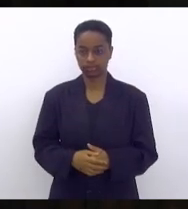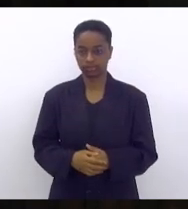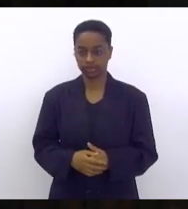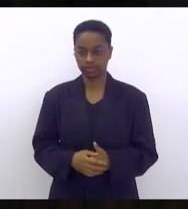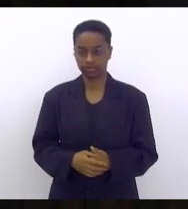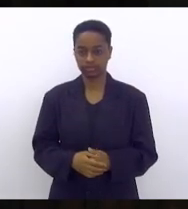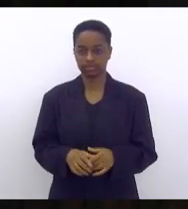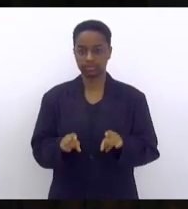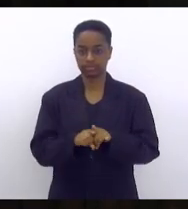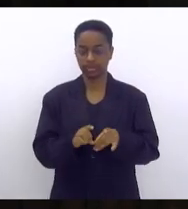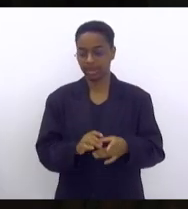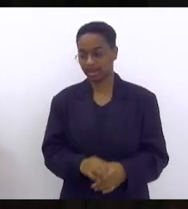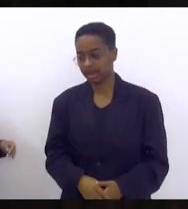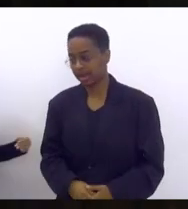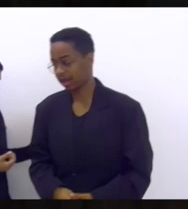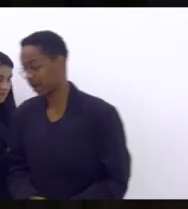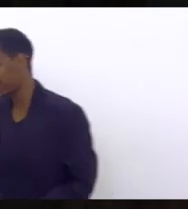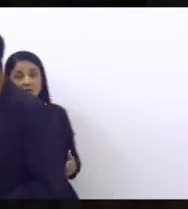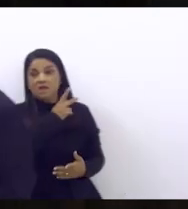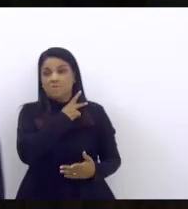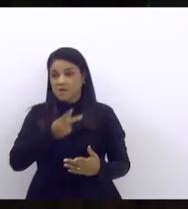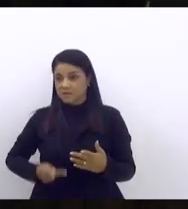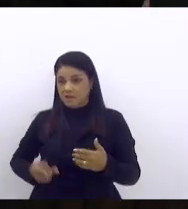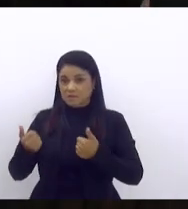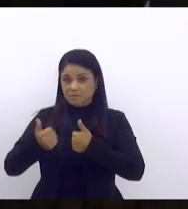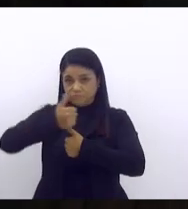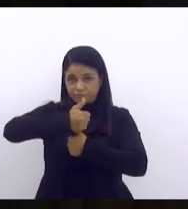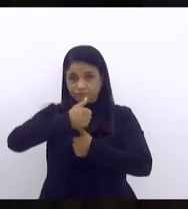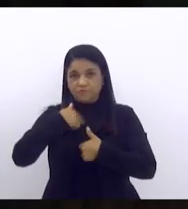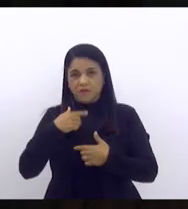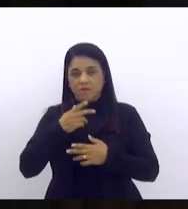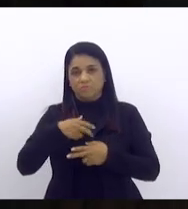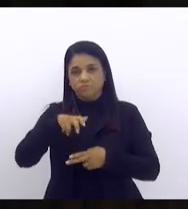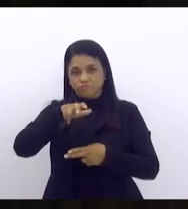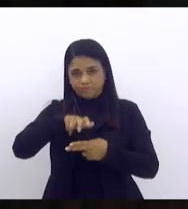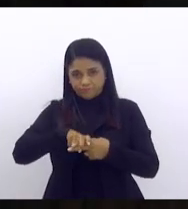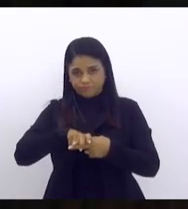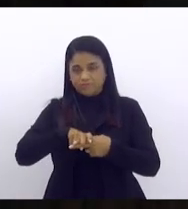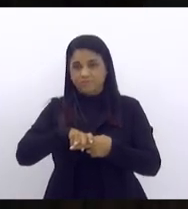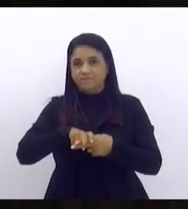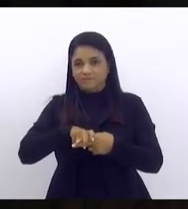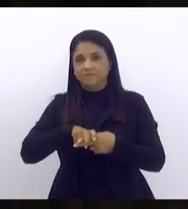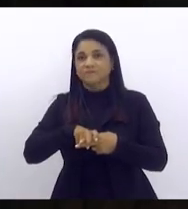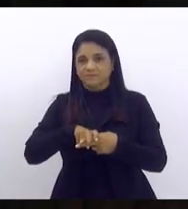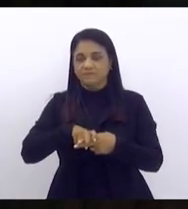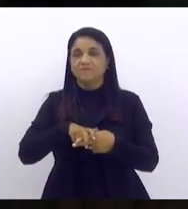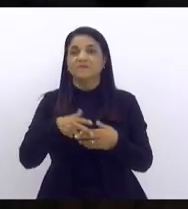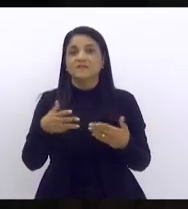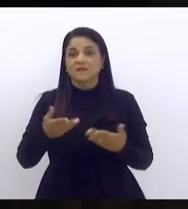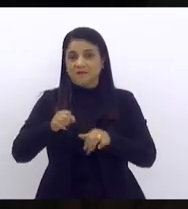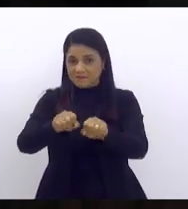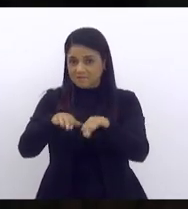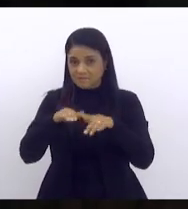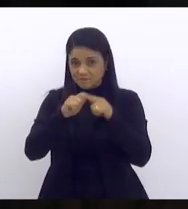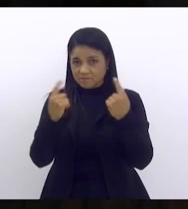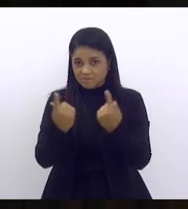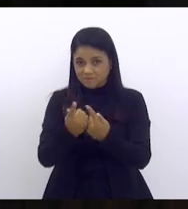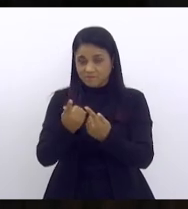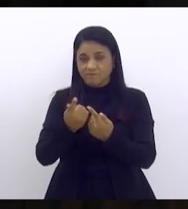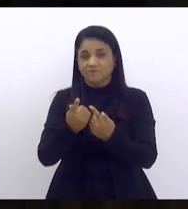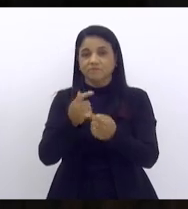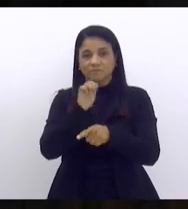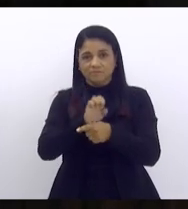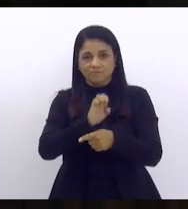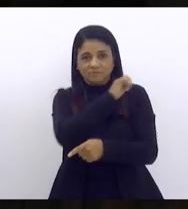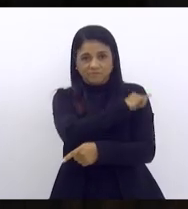cedeu a presidência hoje da audiência para que eu conduzisse. Então, nós temos que a Assembleia Legislativa do Estado do Rio de Janeiro,